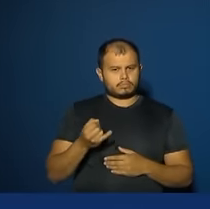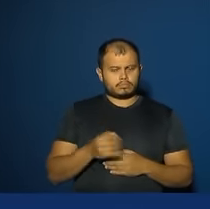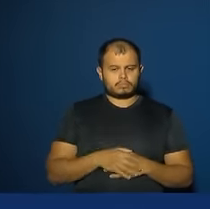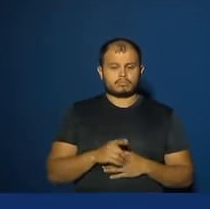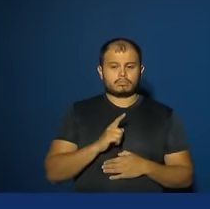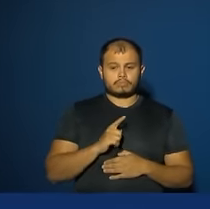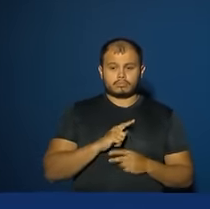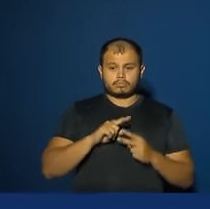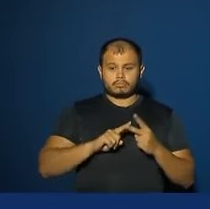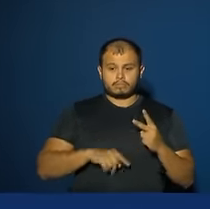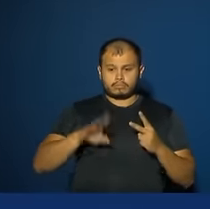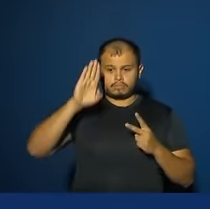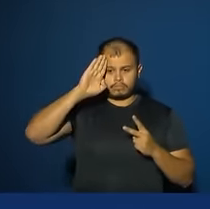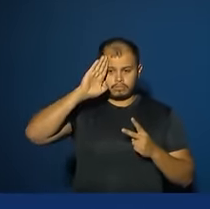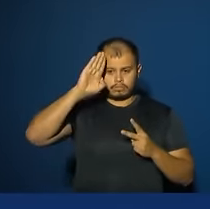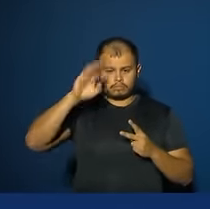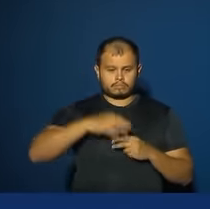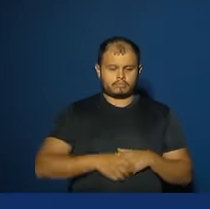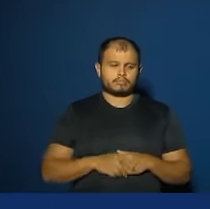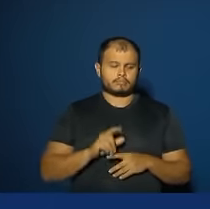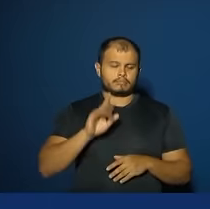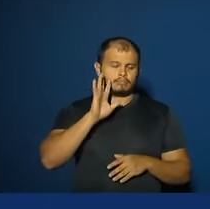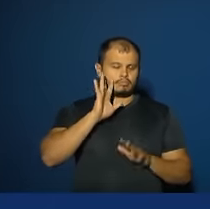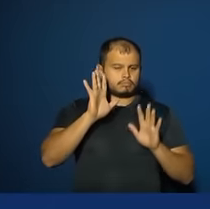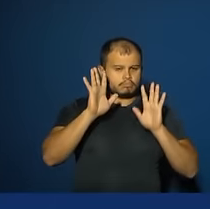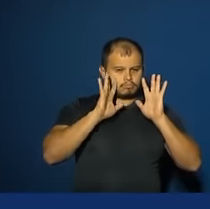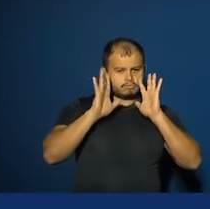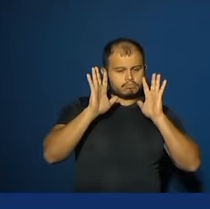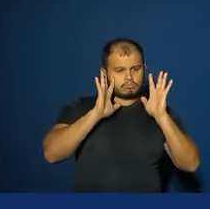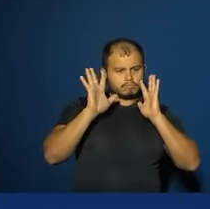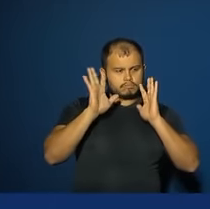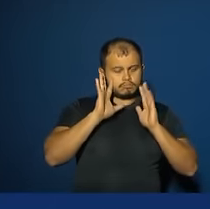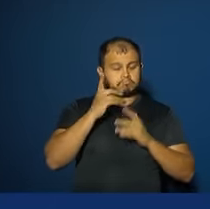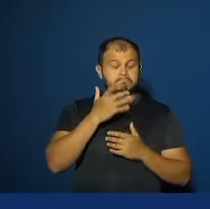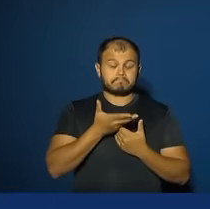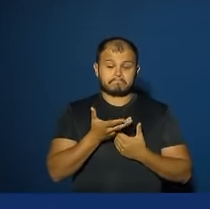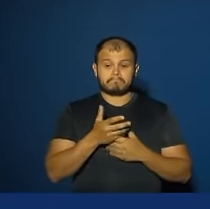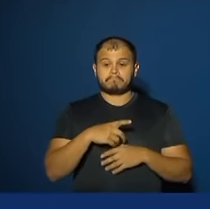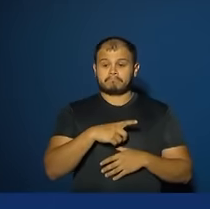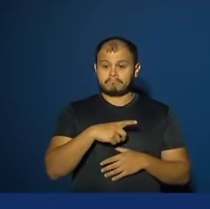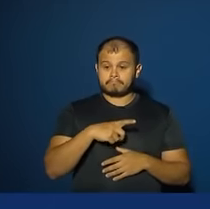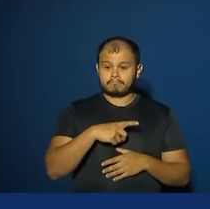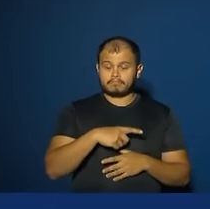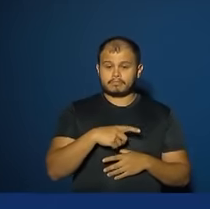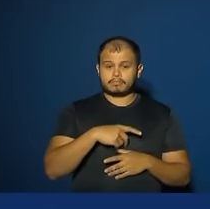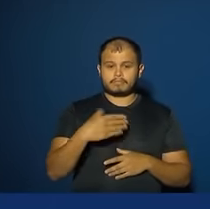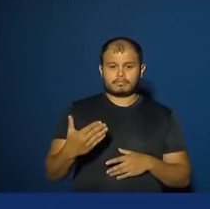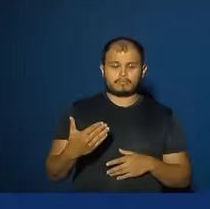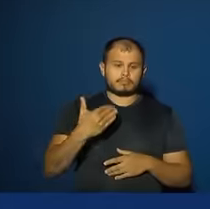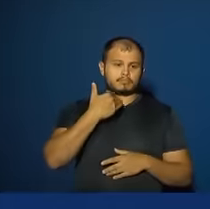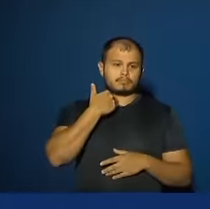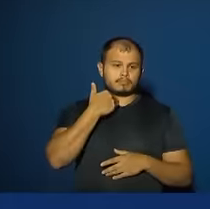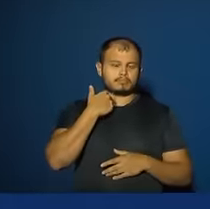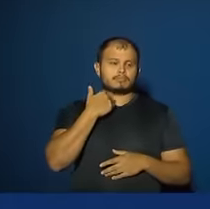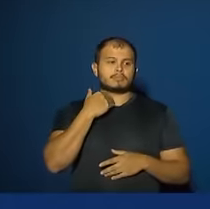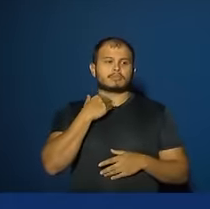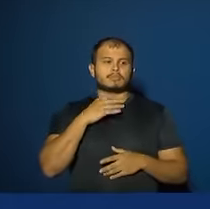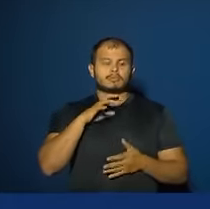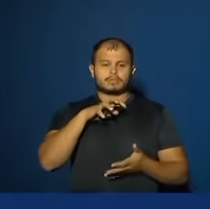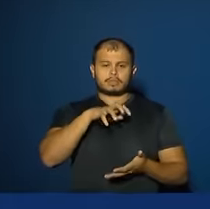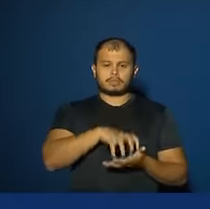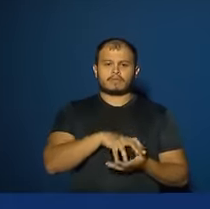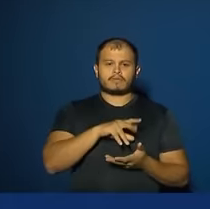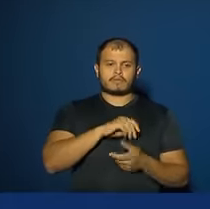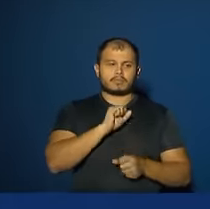duas vertentes, né? Tem a vertente que pensa o seguinte, olha, se o Banco Central esperar, de fato,